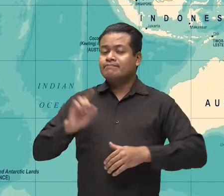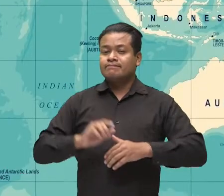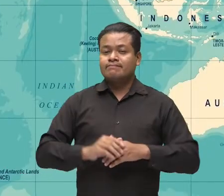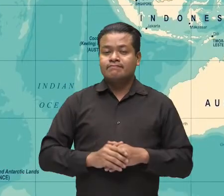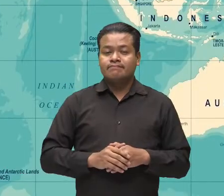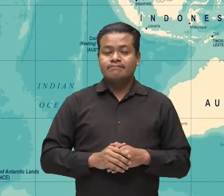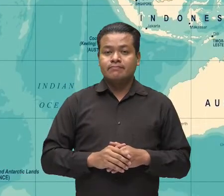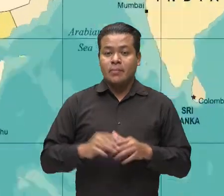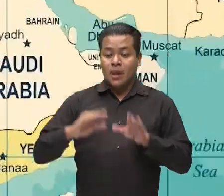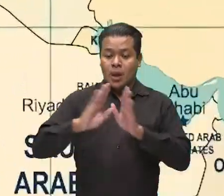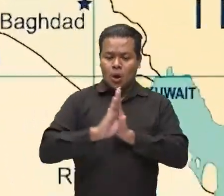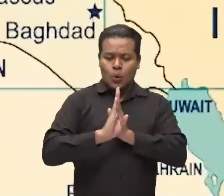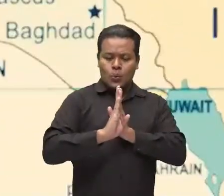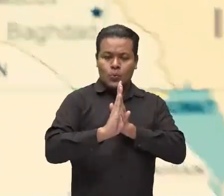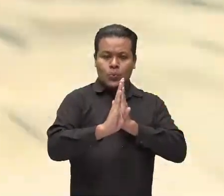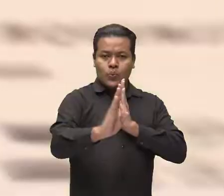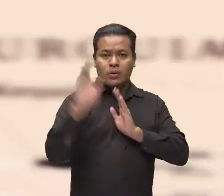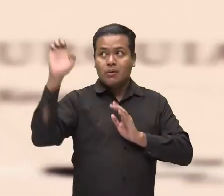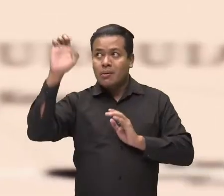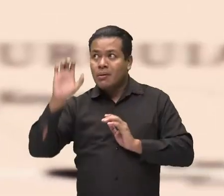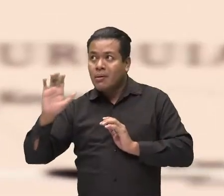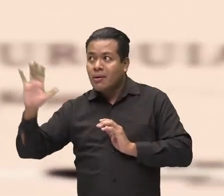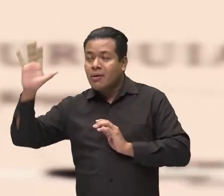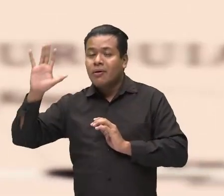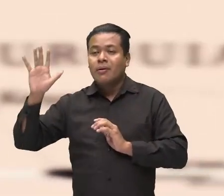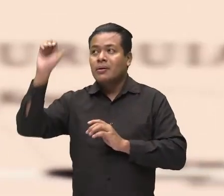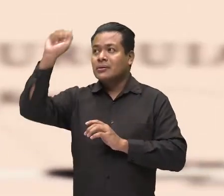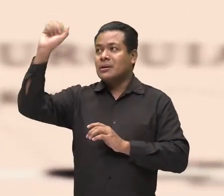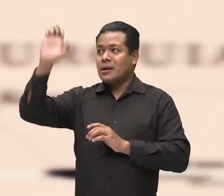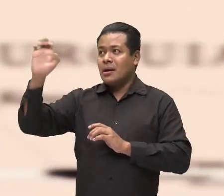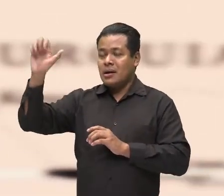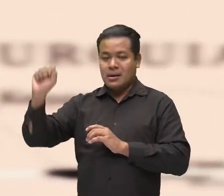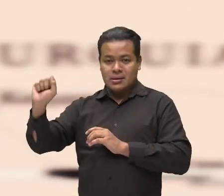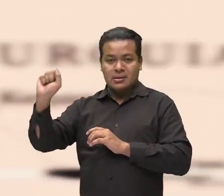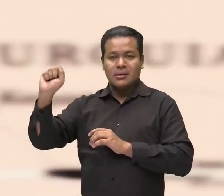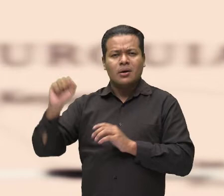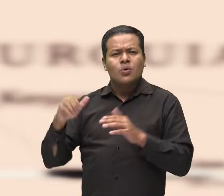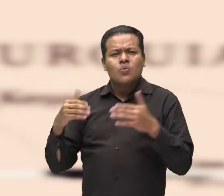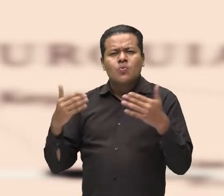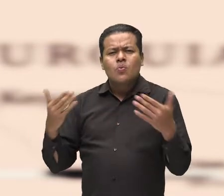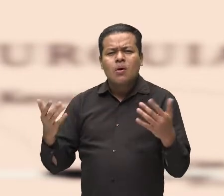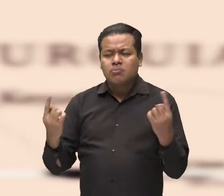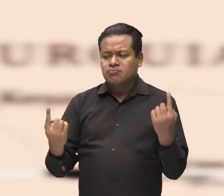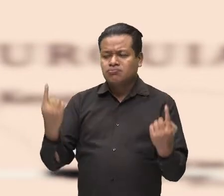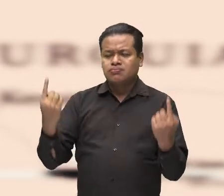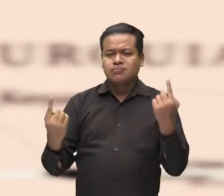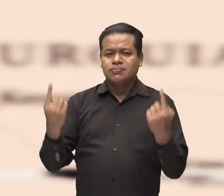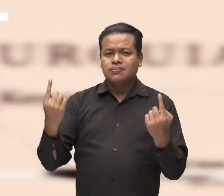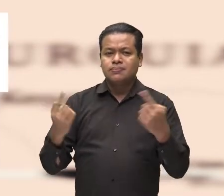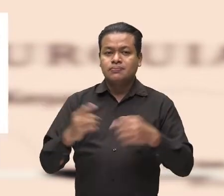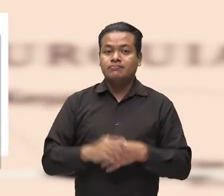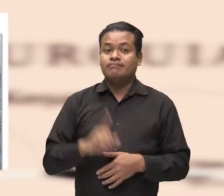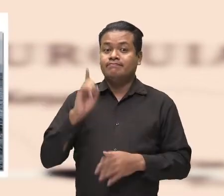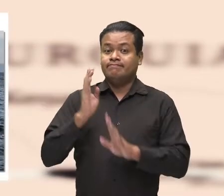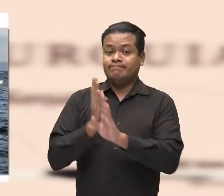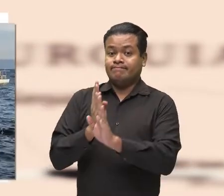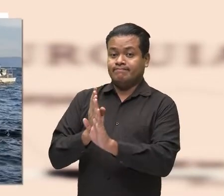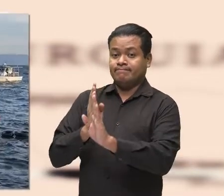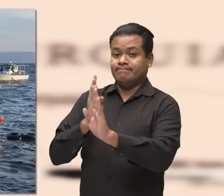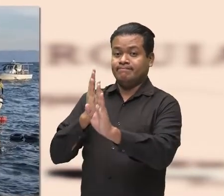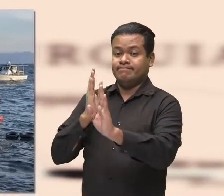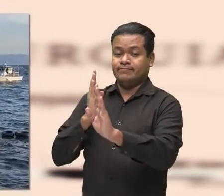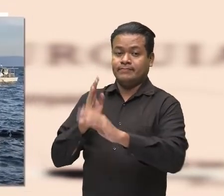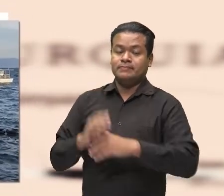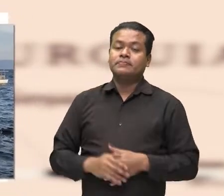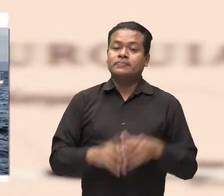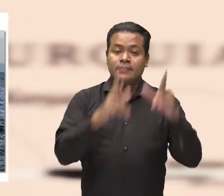aquela fronteira ali entre a Europa e a Ásia, né? Bem a fronteira mesmo. É sobre esse muro que a gente vai falar aí, entre a